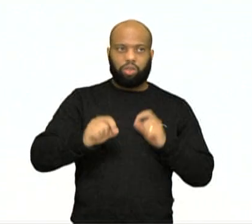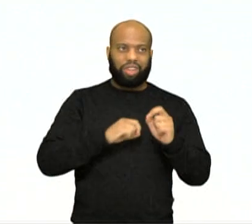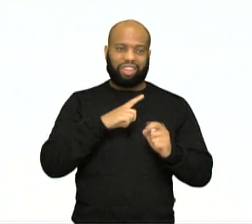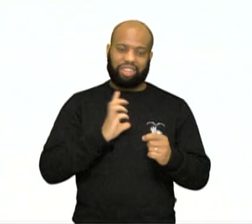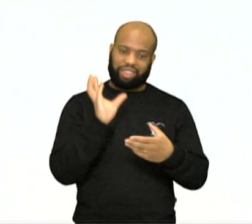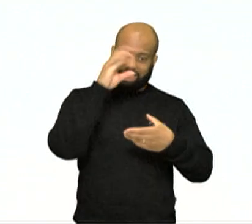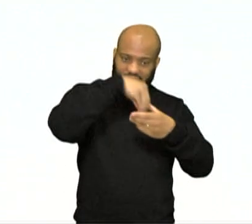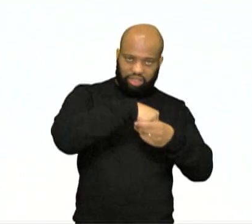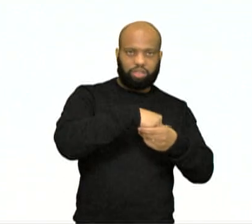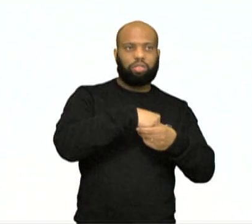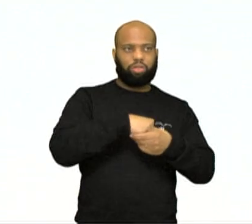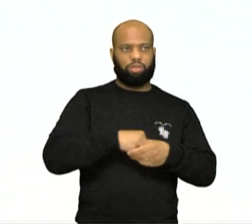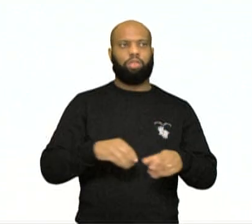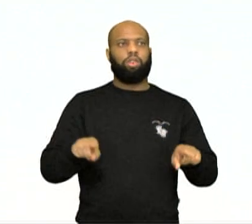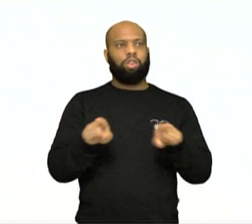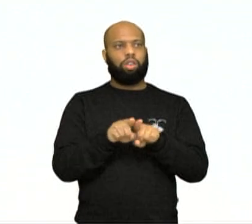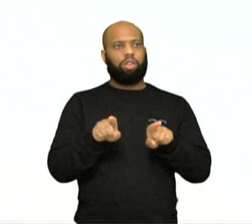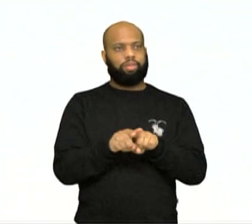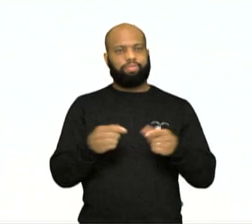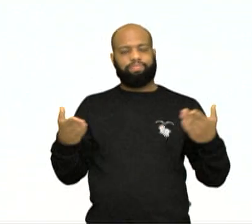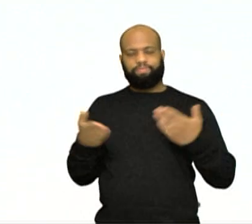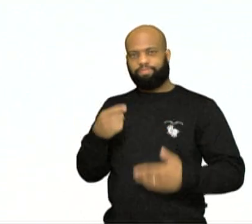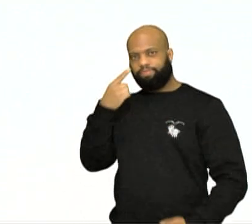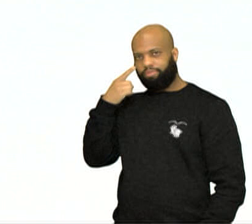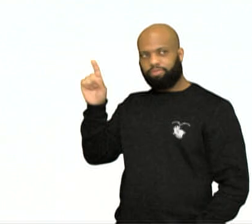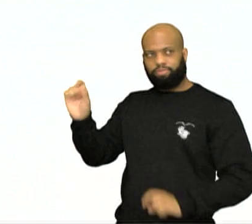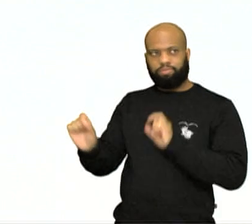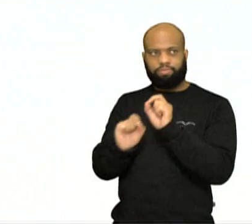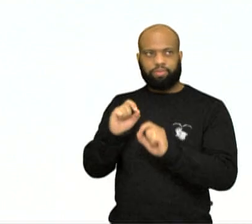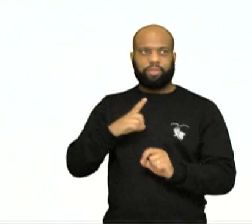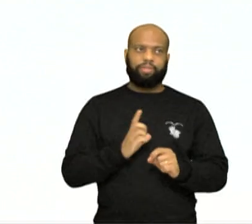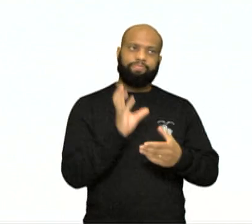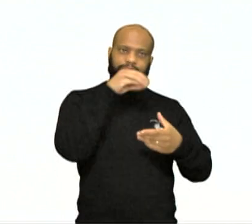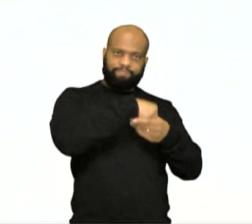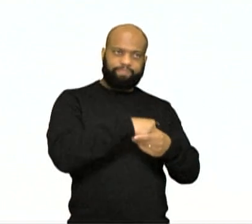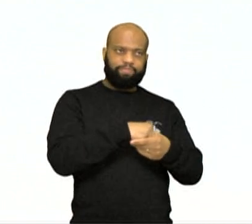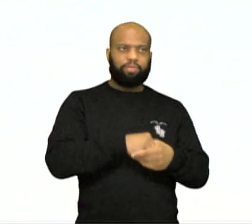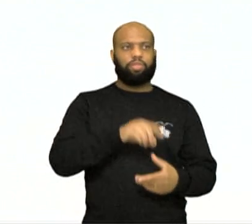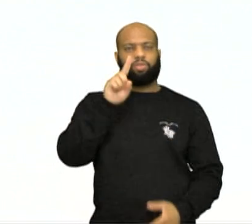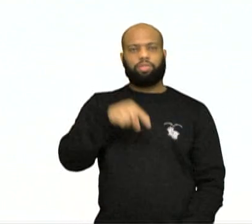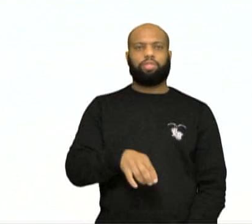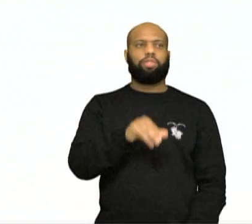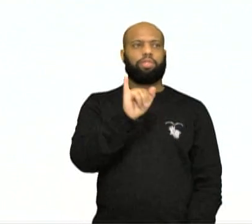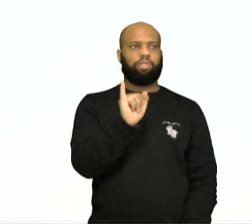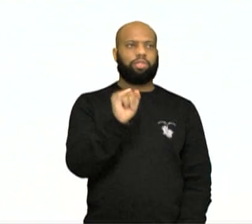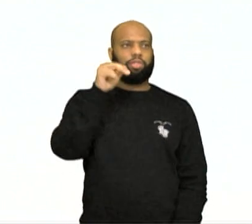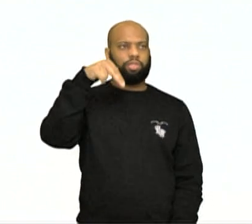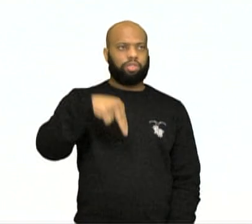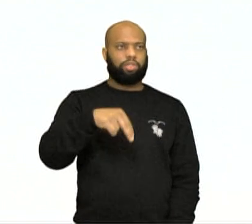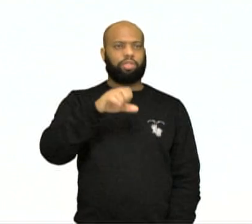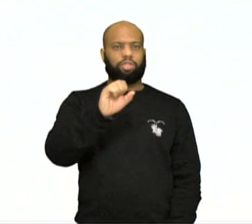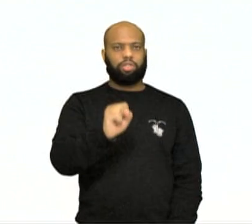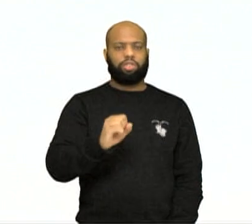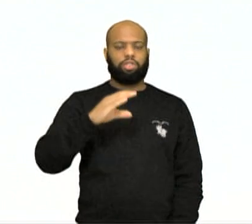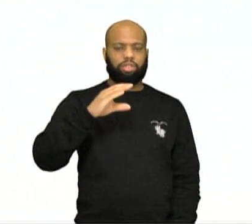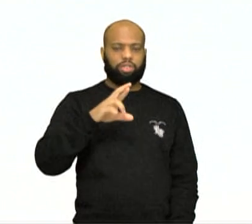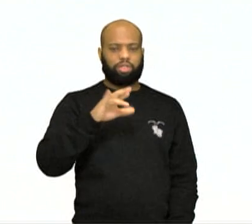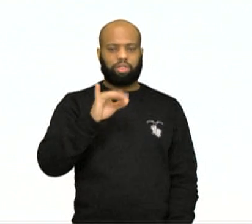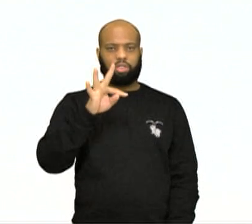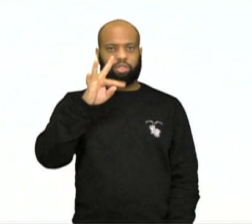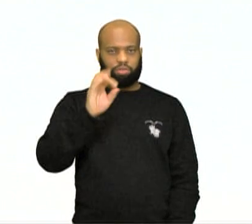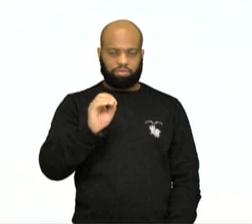e circunscrito. Nesse caso, nós estamos falando que ele está inscrito uma esfera, então está